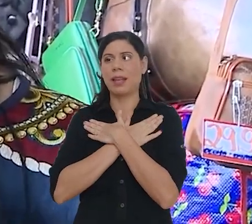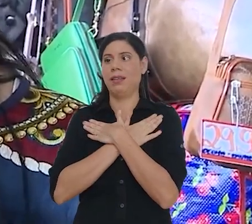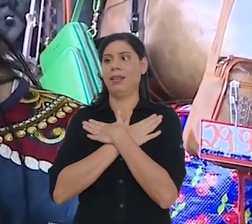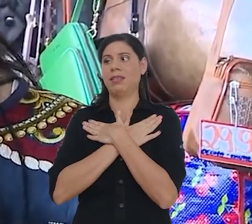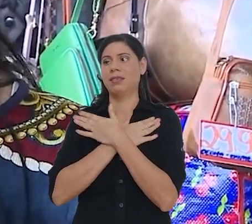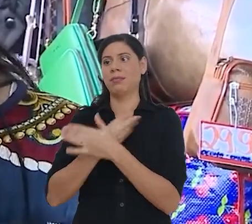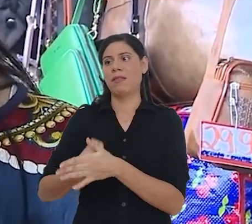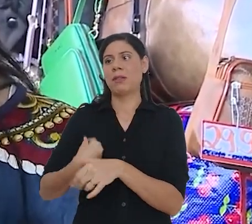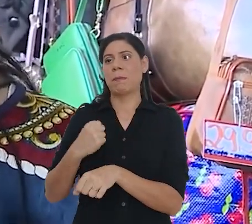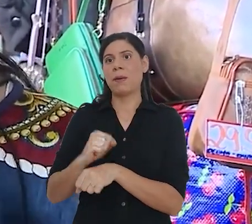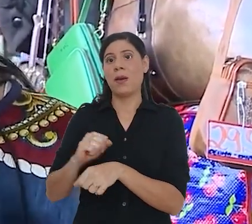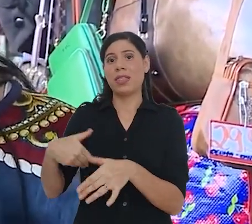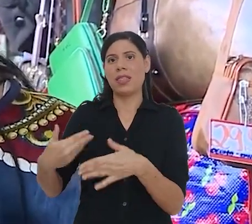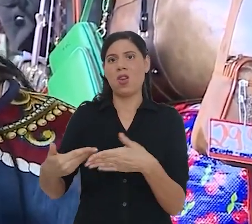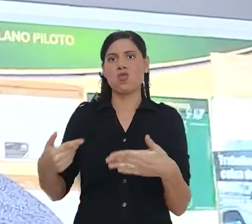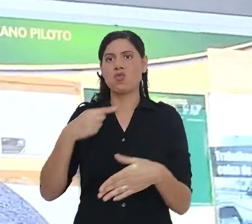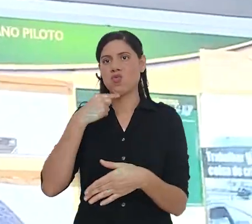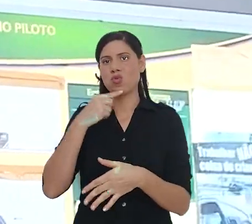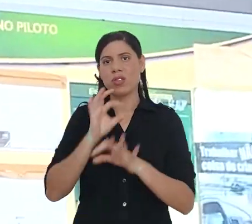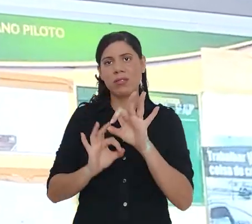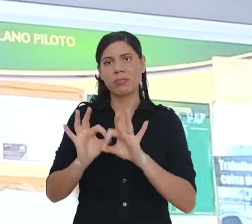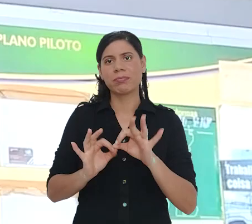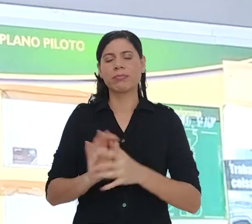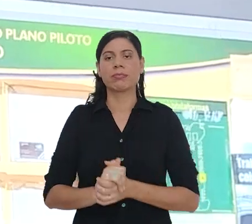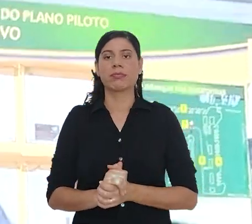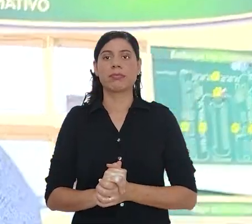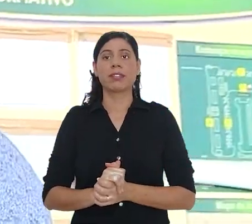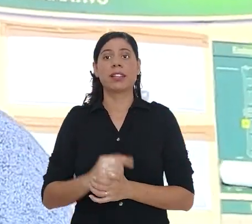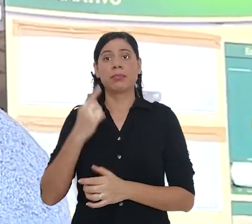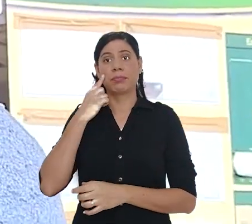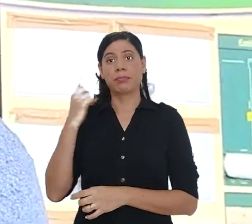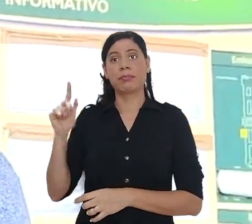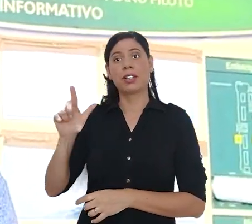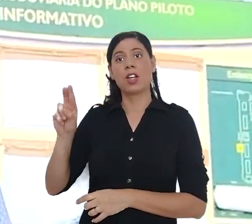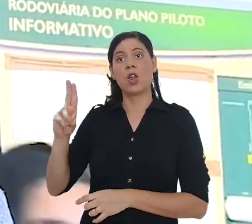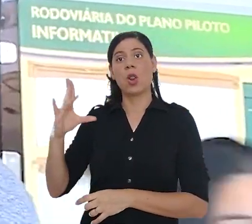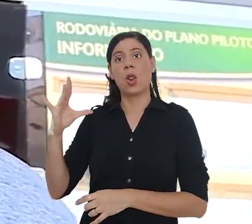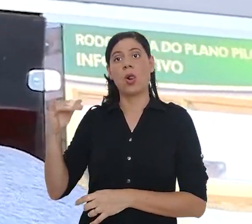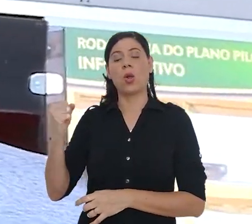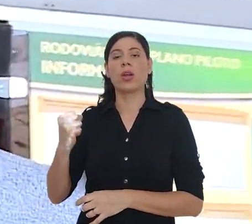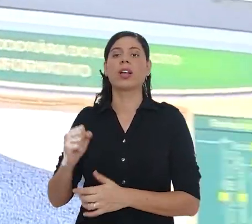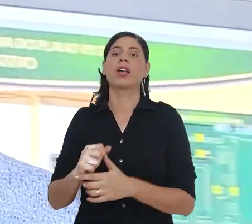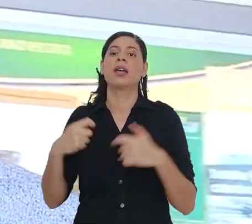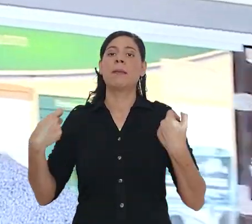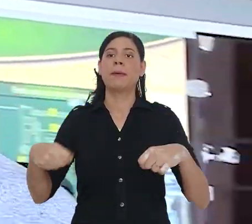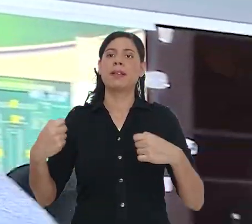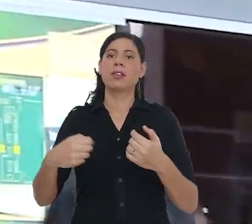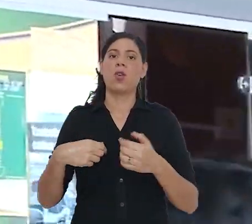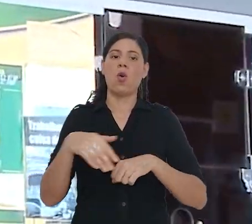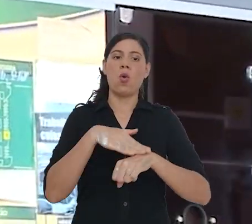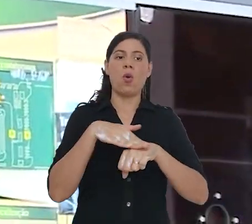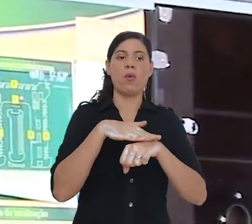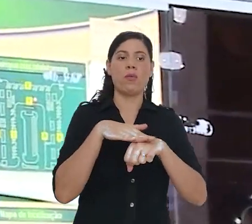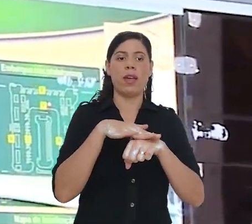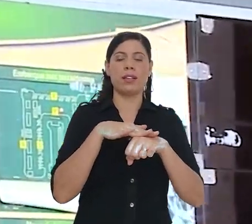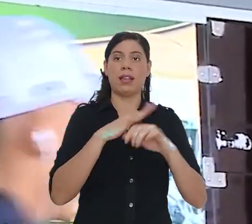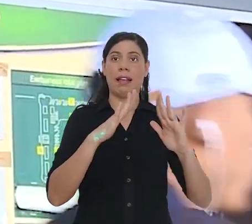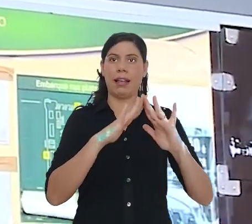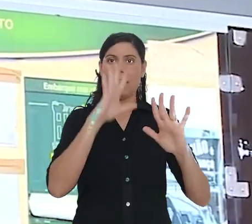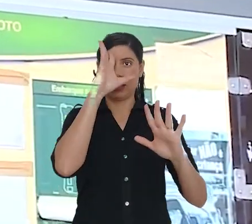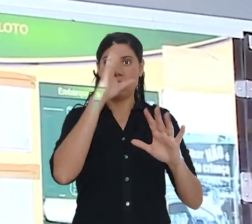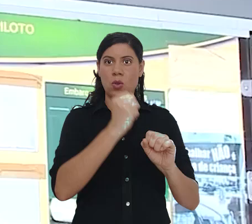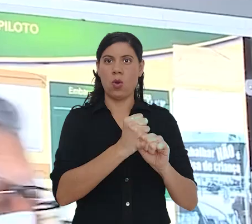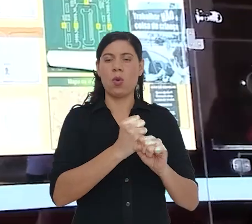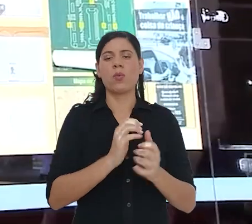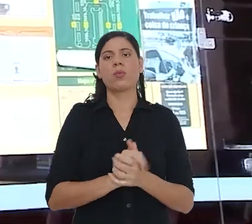A vida parou, até hoje eu não consegui limpar. Lucas Barbosa, que é garçom, precisou contar com a compreensão do dono do imóvel